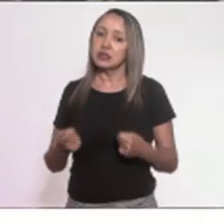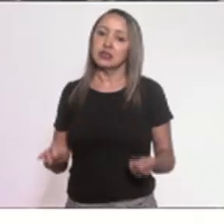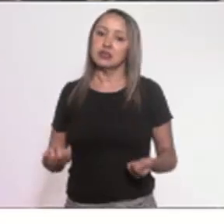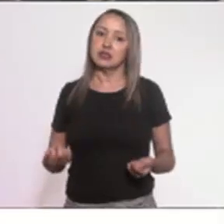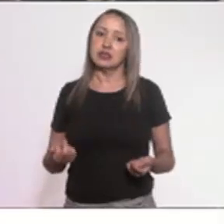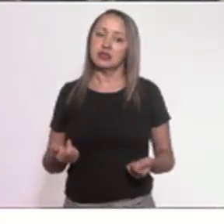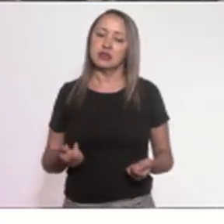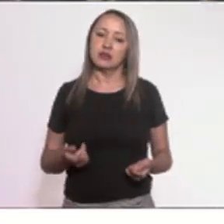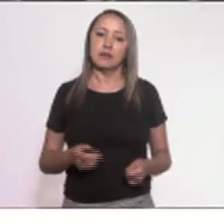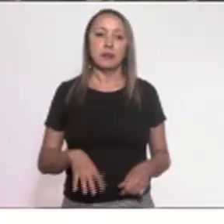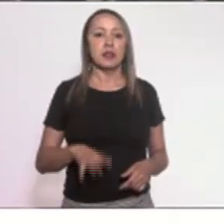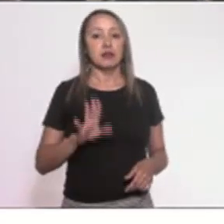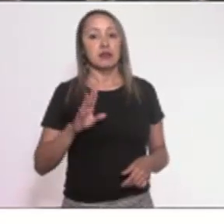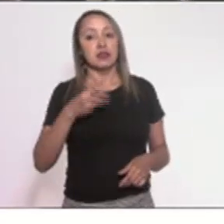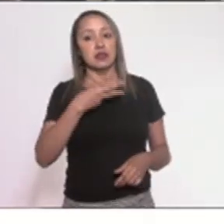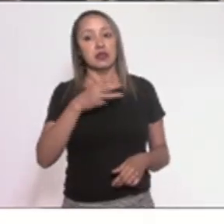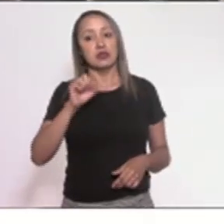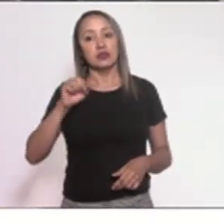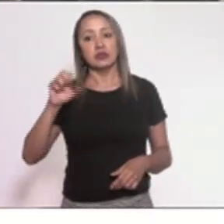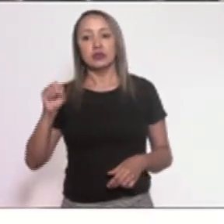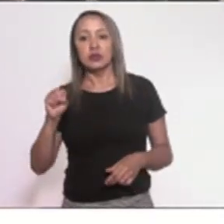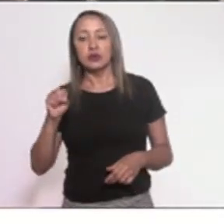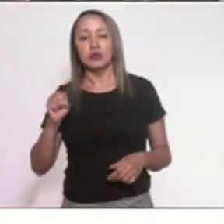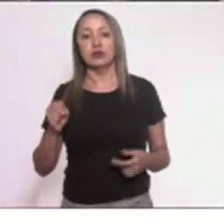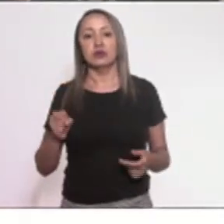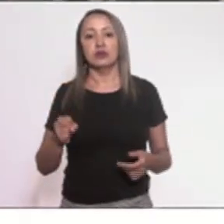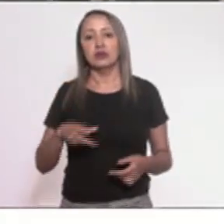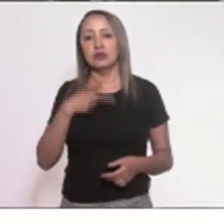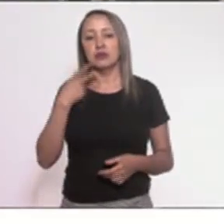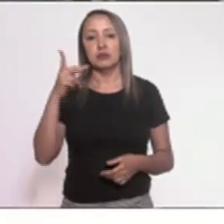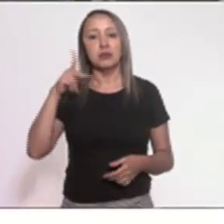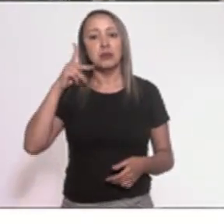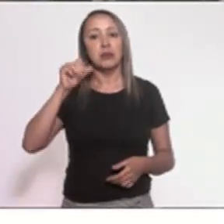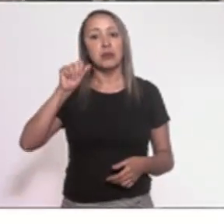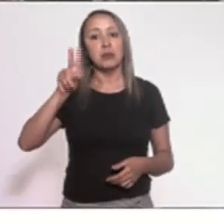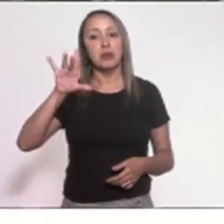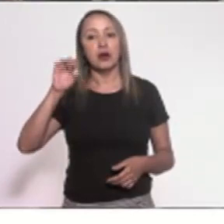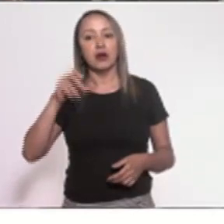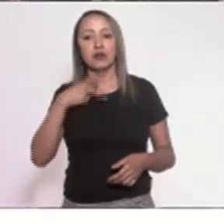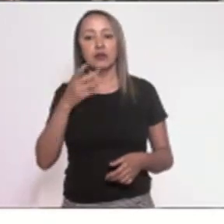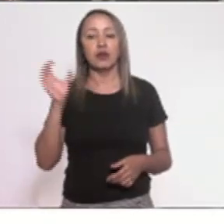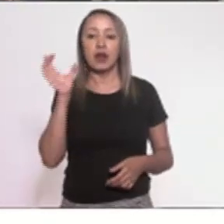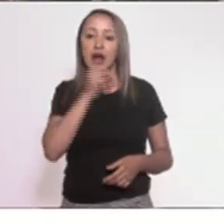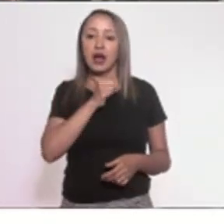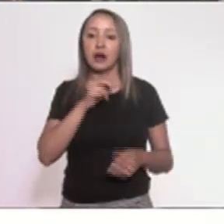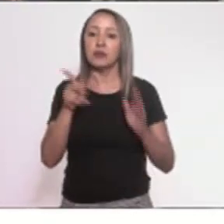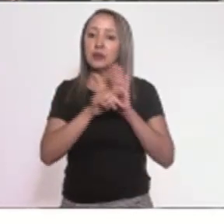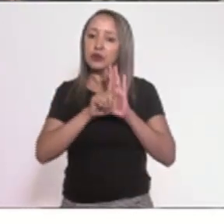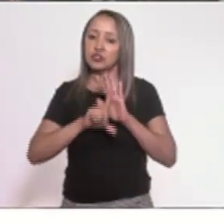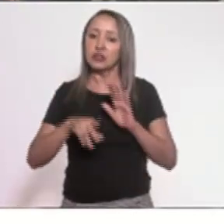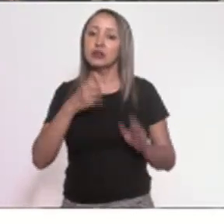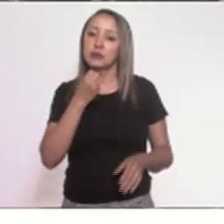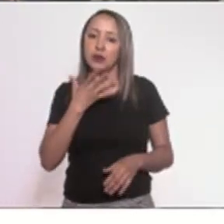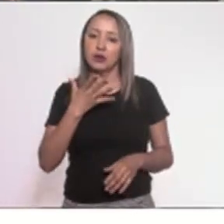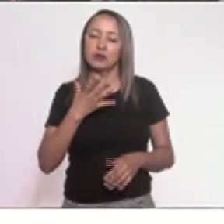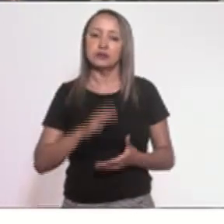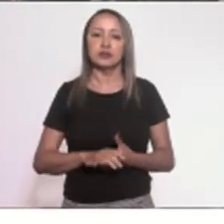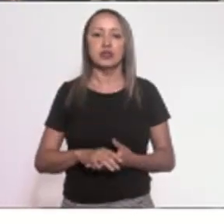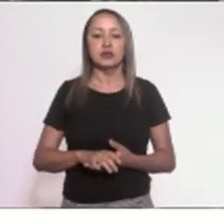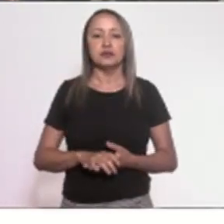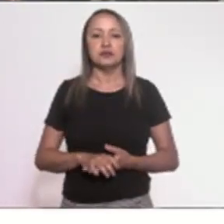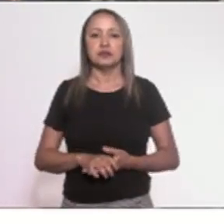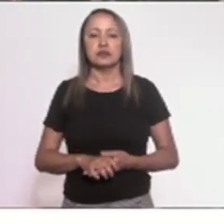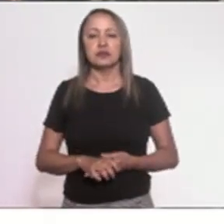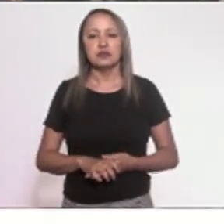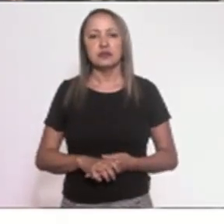e... tempo no 388 que toda a pauta. A pauta foi muito rápida. O projeto é bom. Deputado enfermeira Regiane. Eu vou